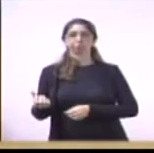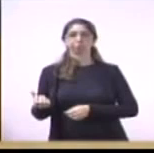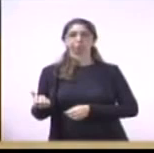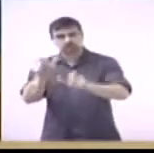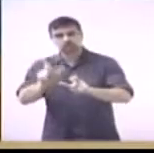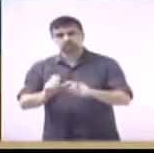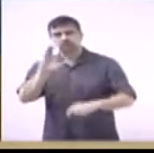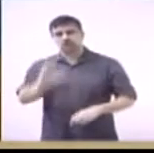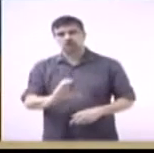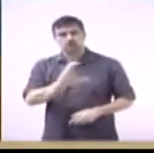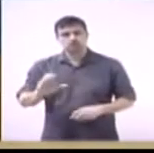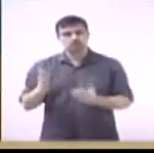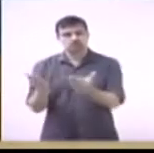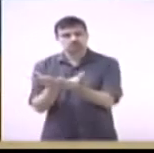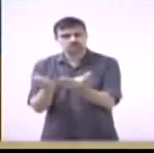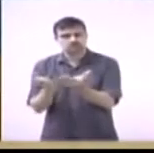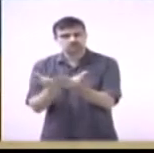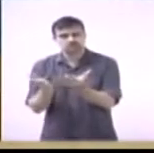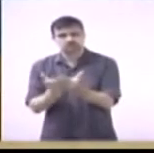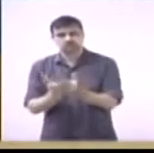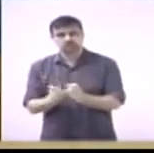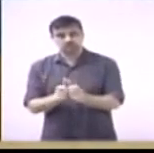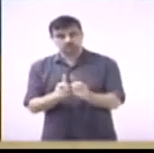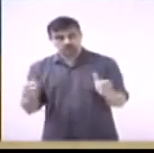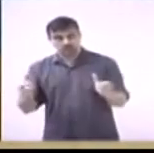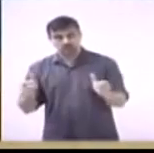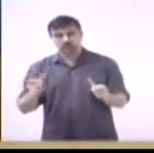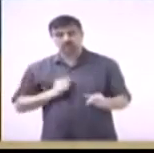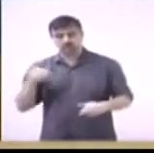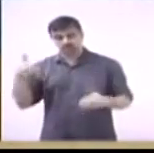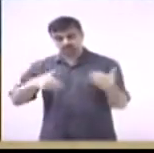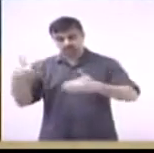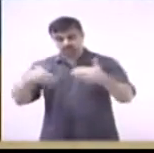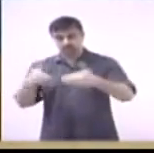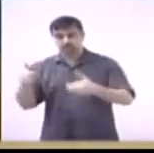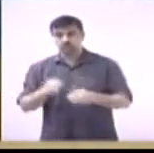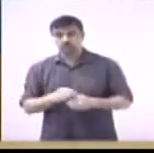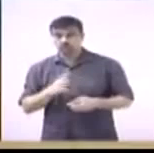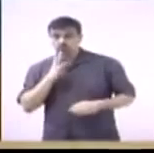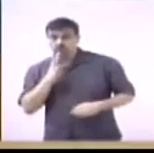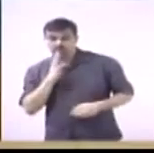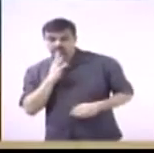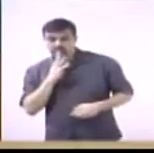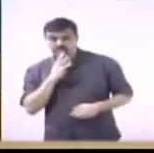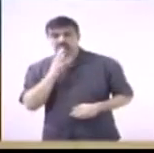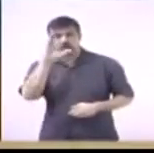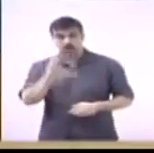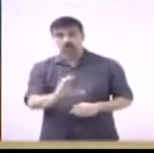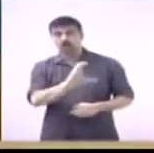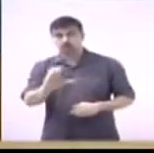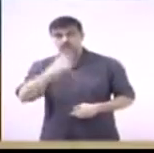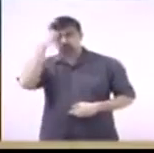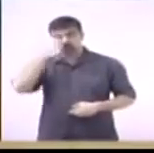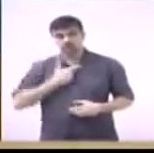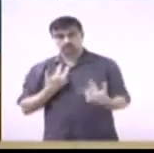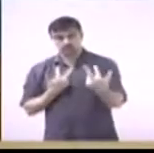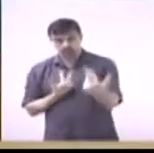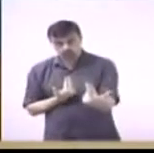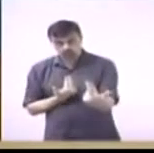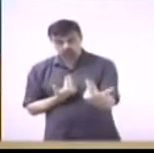serem católicos e serem evangélicos, a maioria naquele dia era católico, porque eu conhecia a maioria que estava aqui, também sou